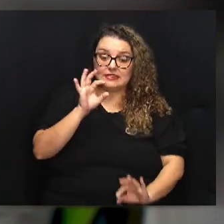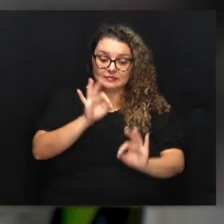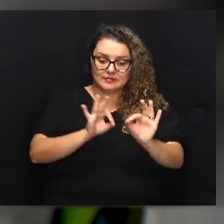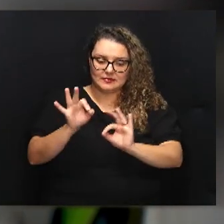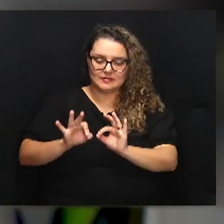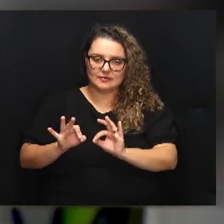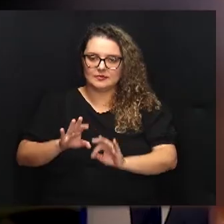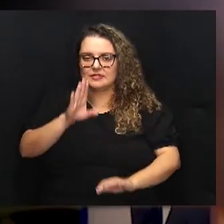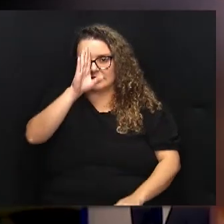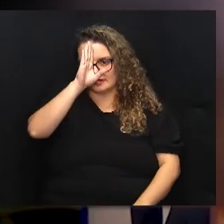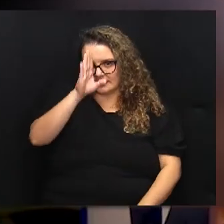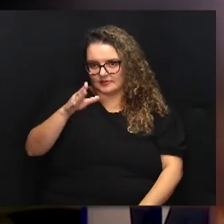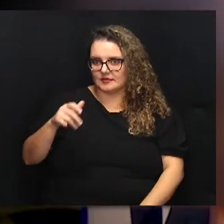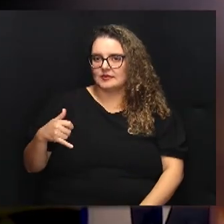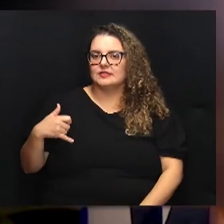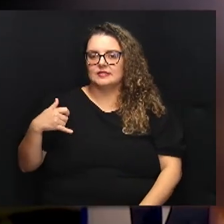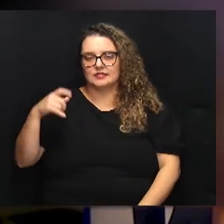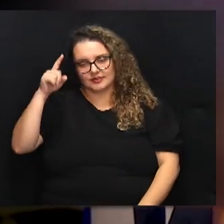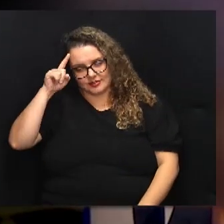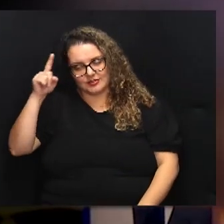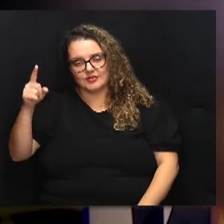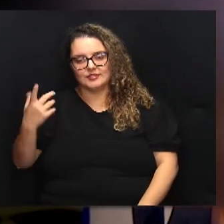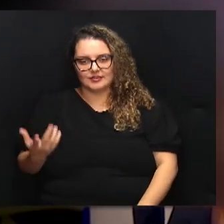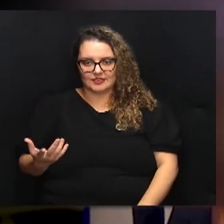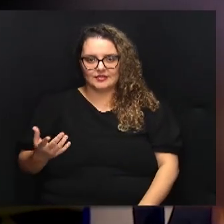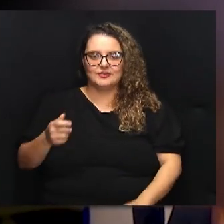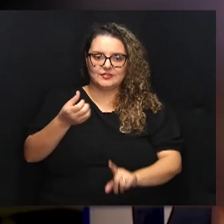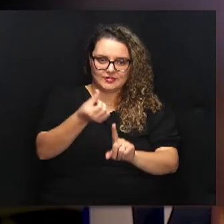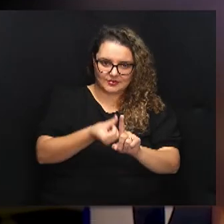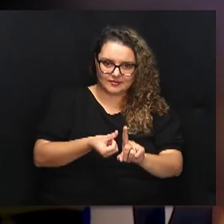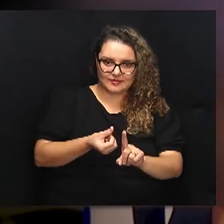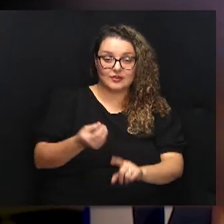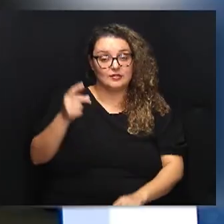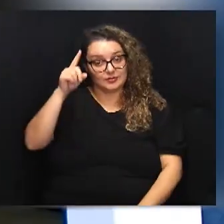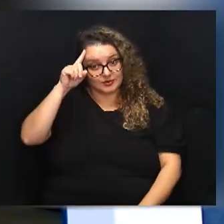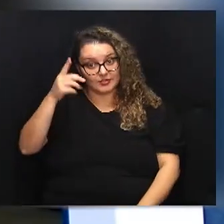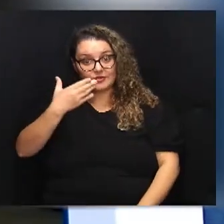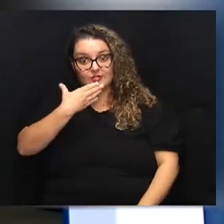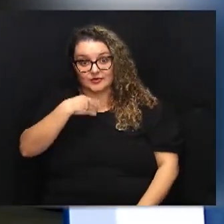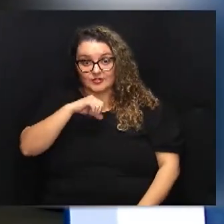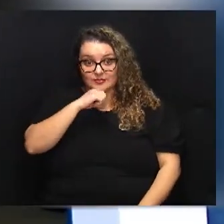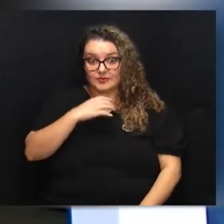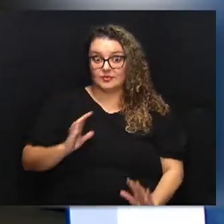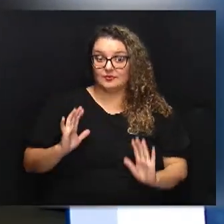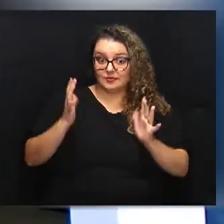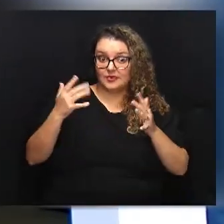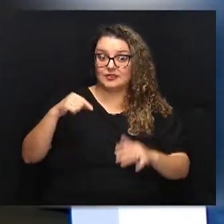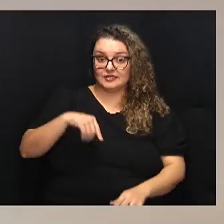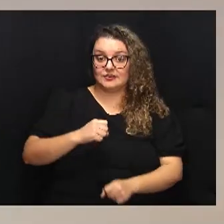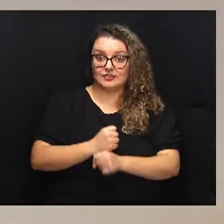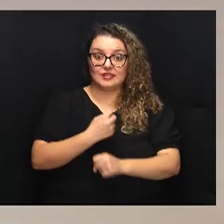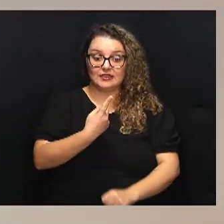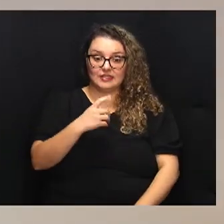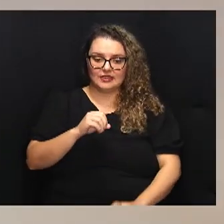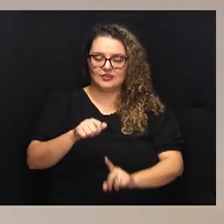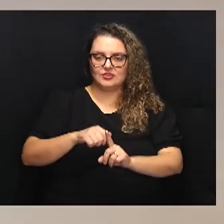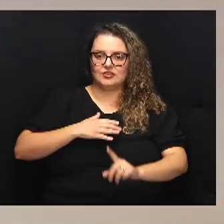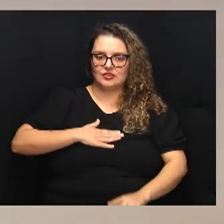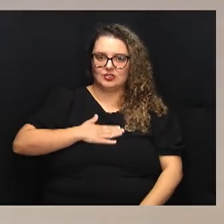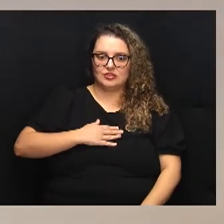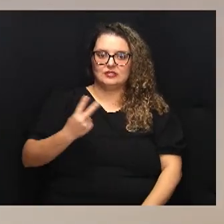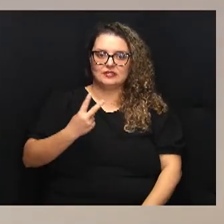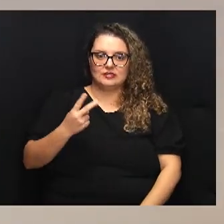uma das principais datas do segundo semestre, o Dia dos Pais, comemorado neste ano em 10 de agosto. Segundo